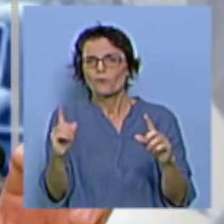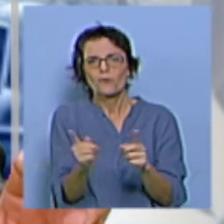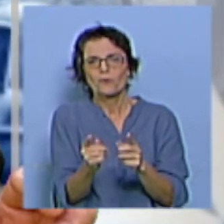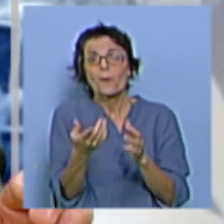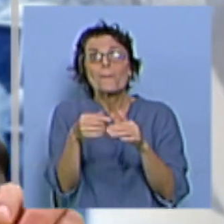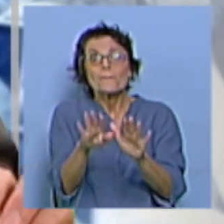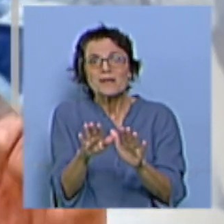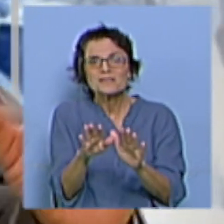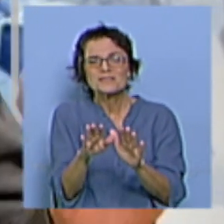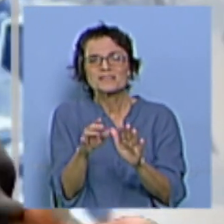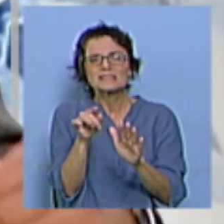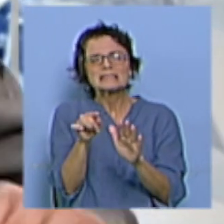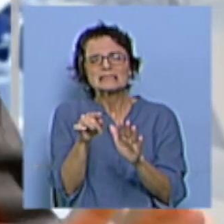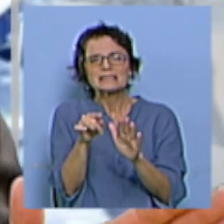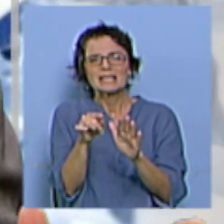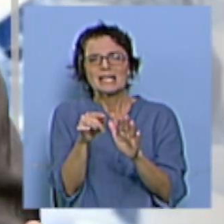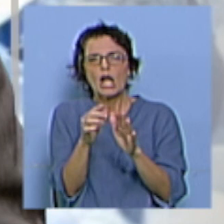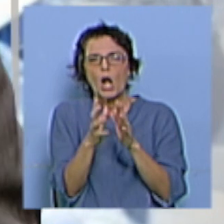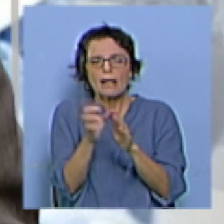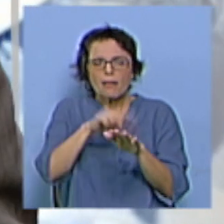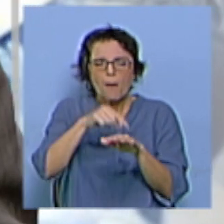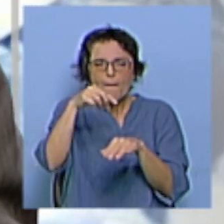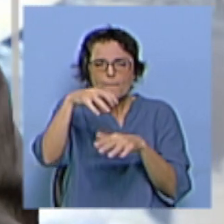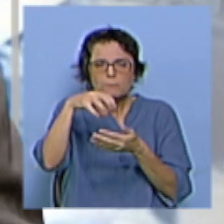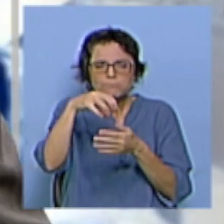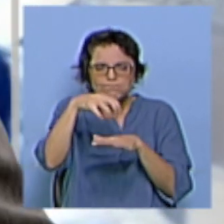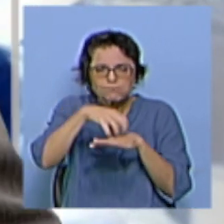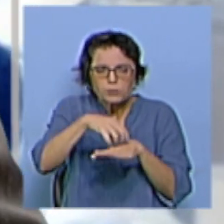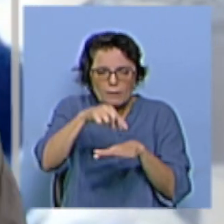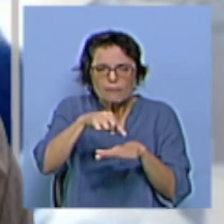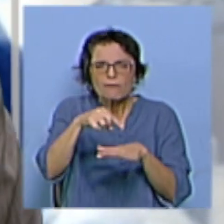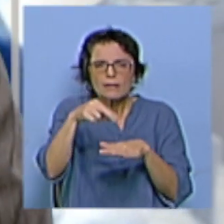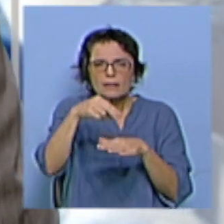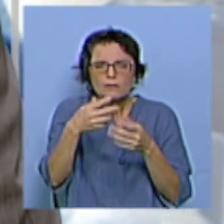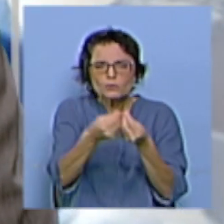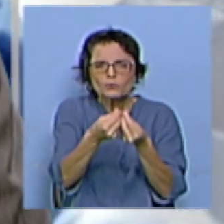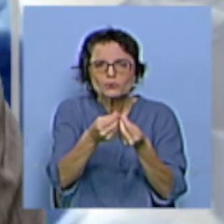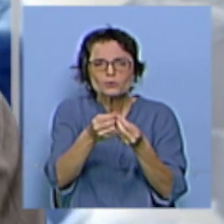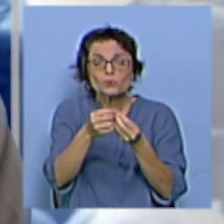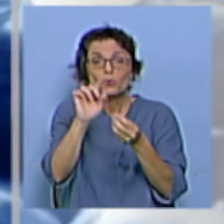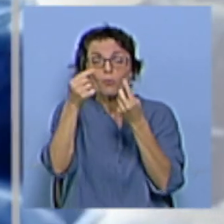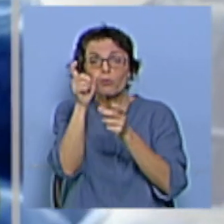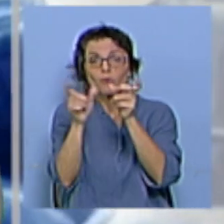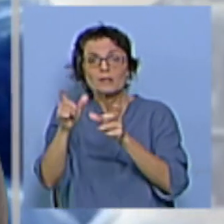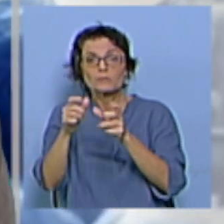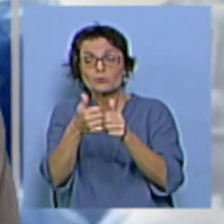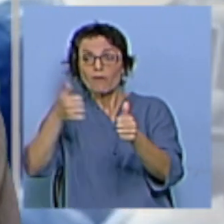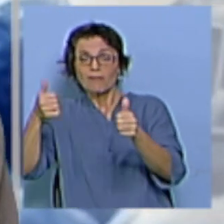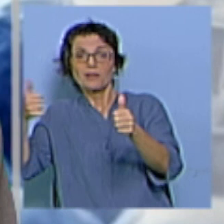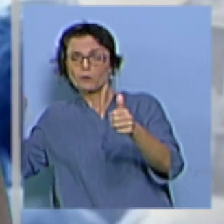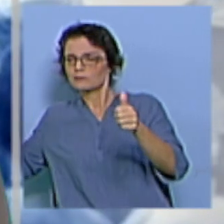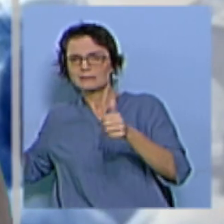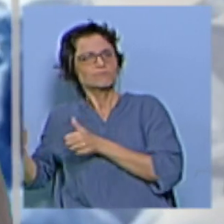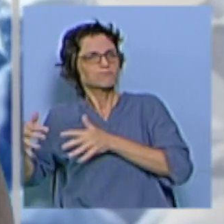uma projeção em que o próprio país participava desse acontecimento. Nesse aspecto aqui foi muito interessante e eu